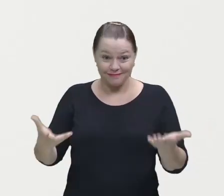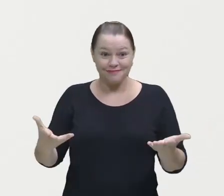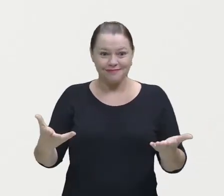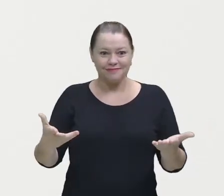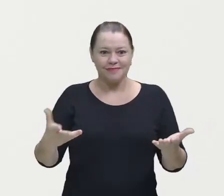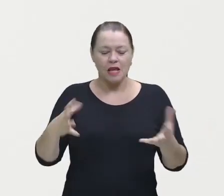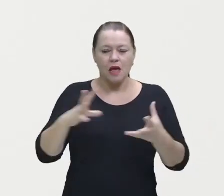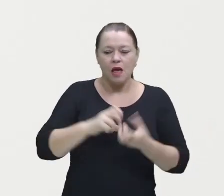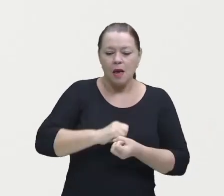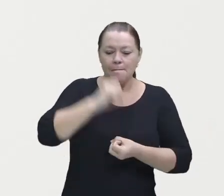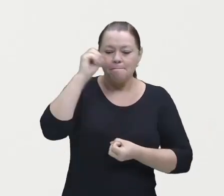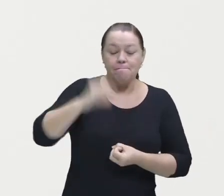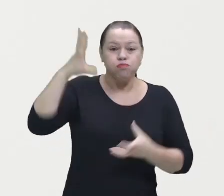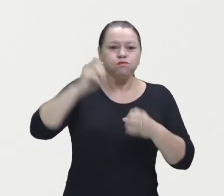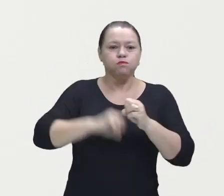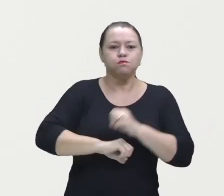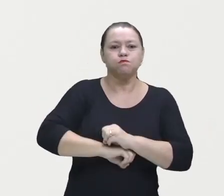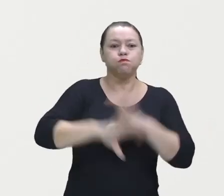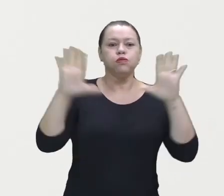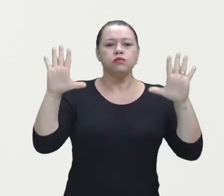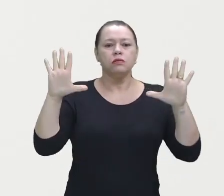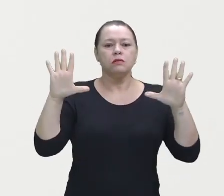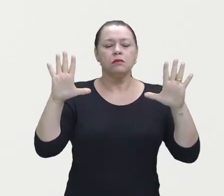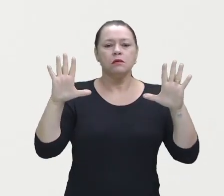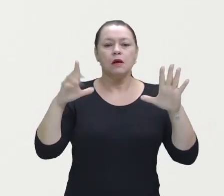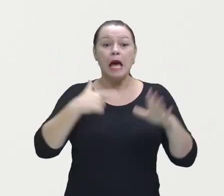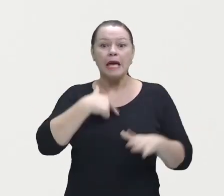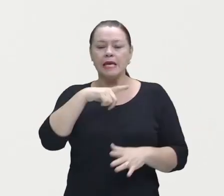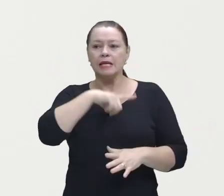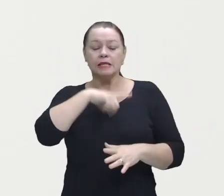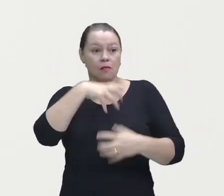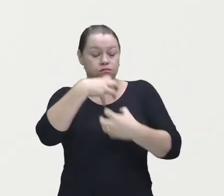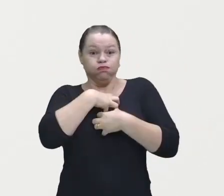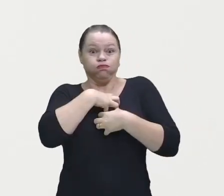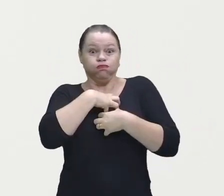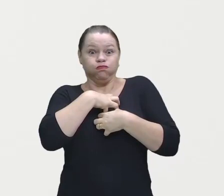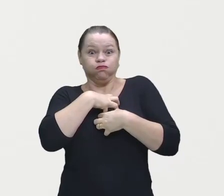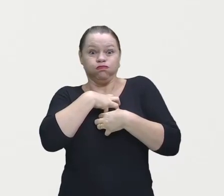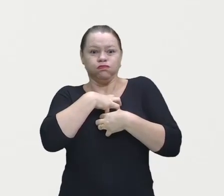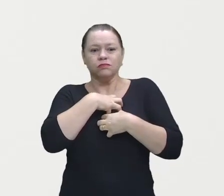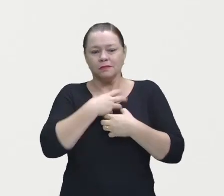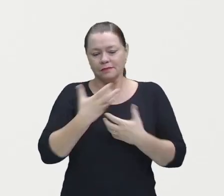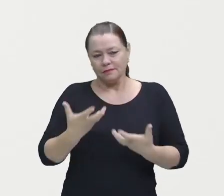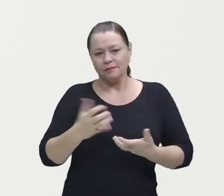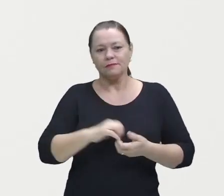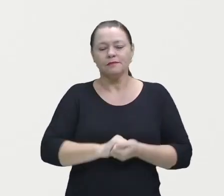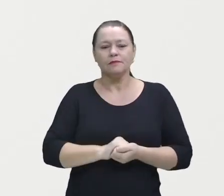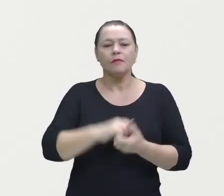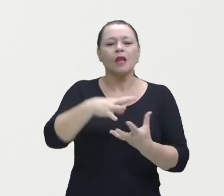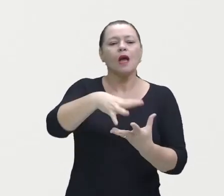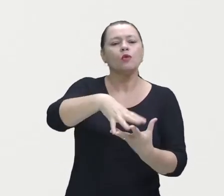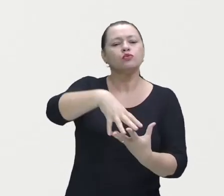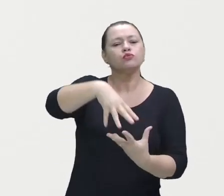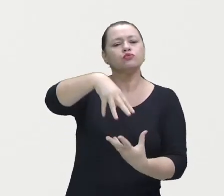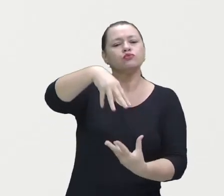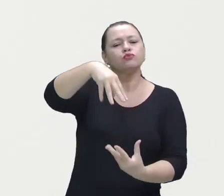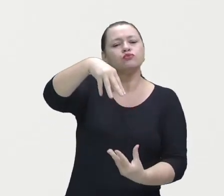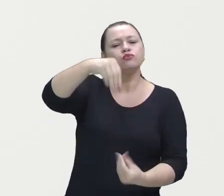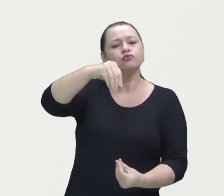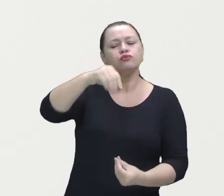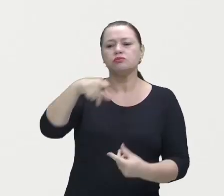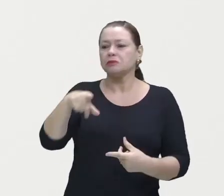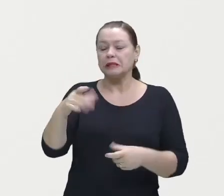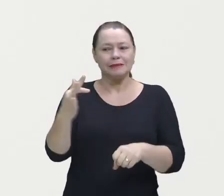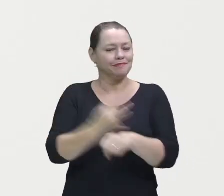Estoura uma bombinha e ele fica no maior terror. O fantasminha que